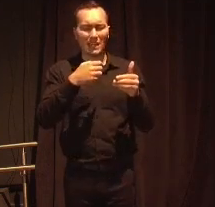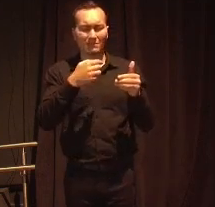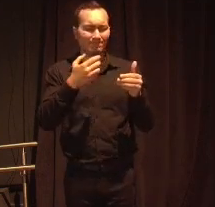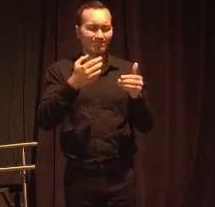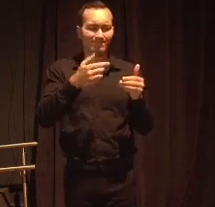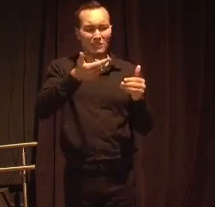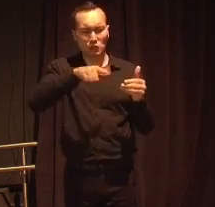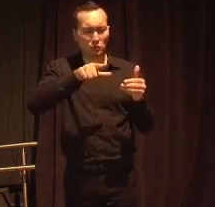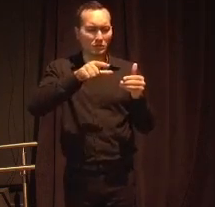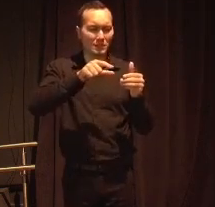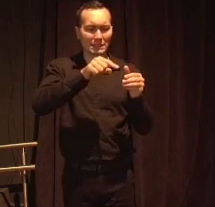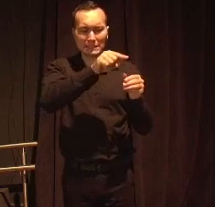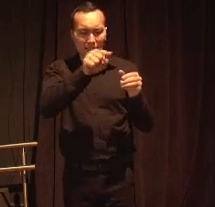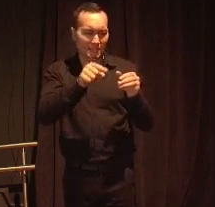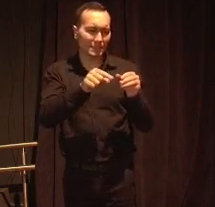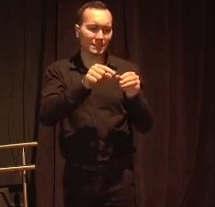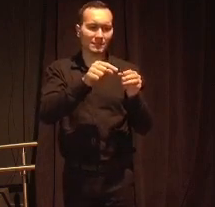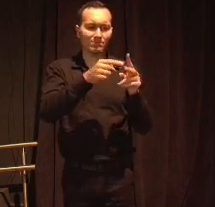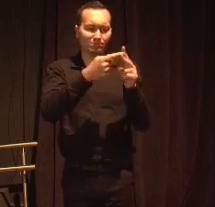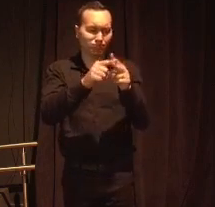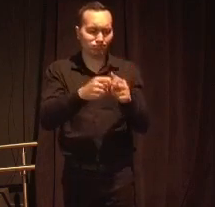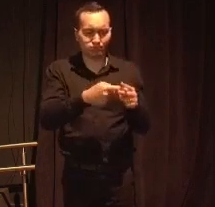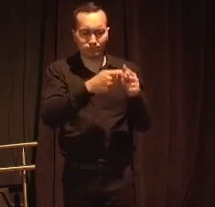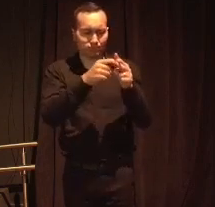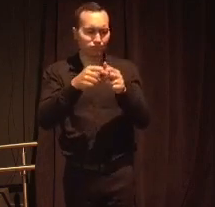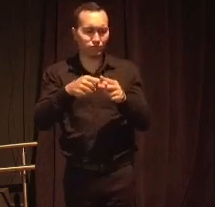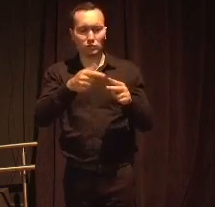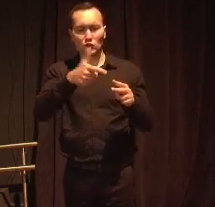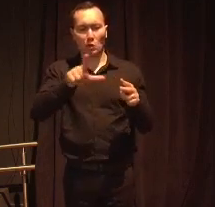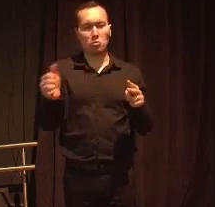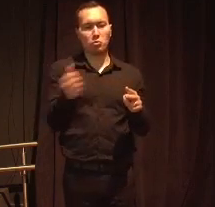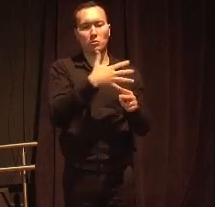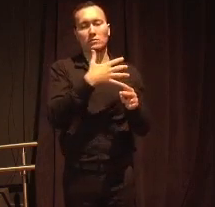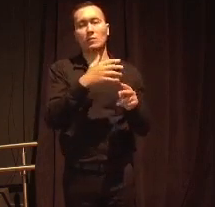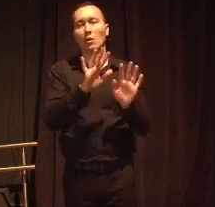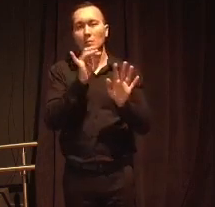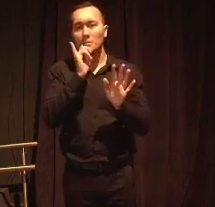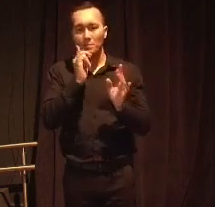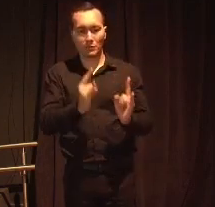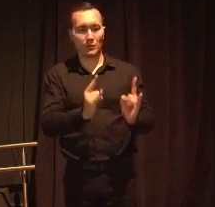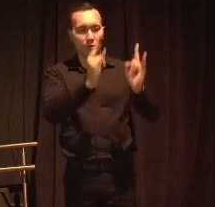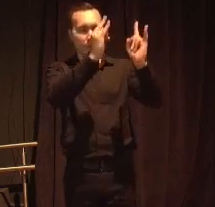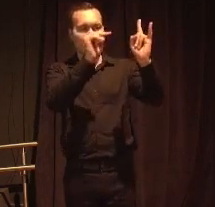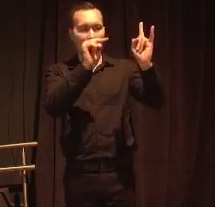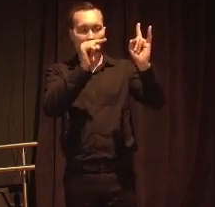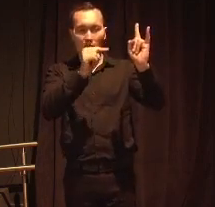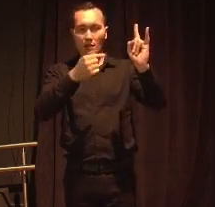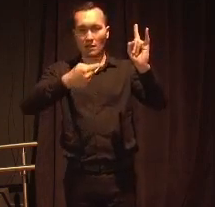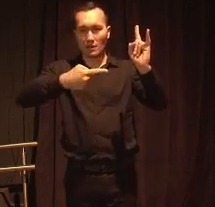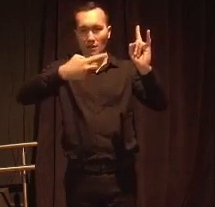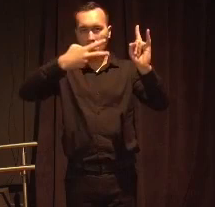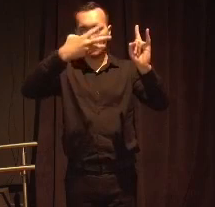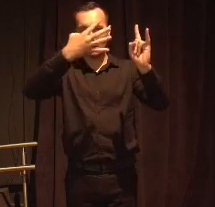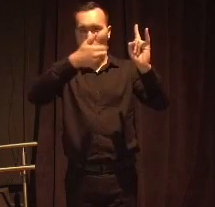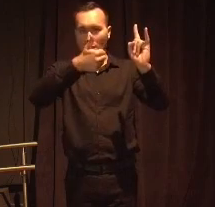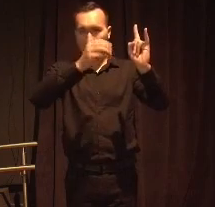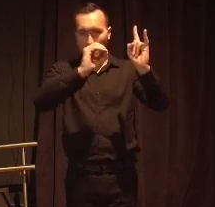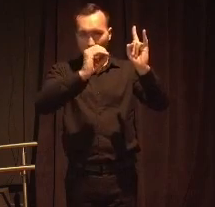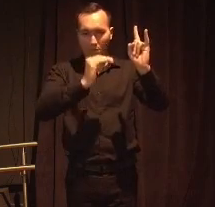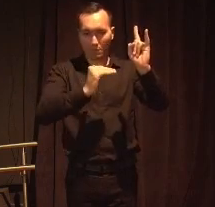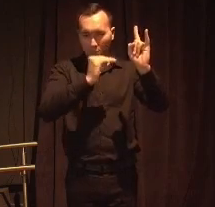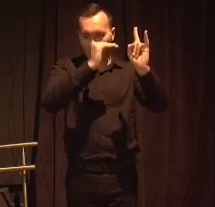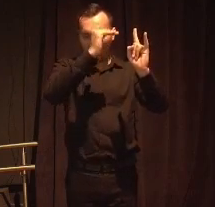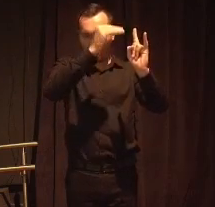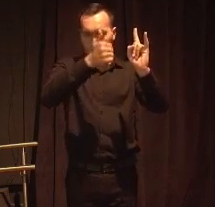Pensando onde aquilo vai chegar, né? Um exemplo eu quero construir um prédio de 10 andares, então eu tenho que pensar numa fundação de